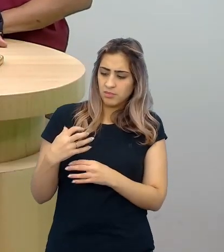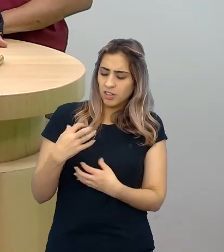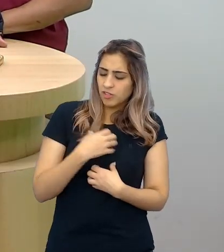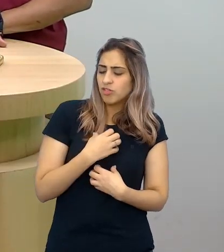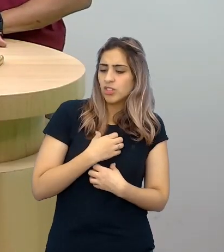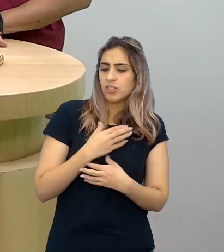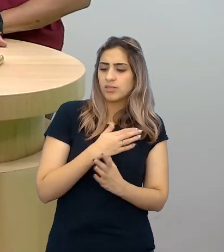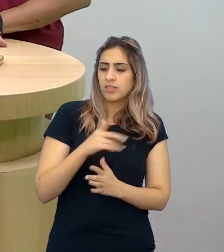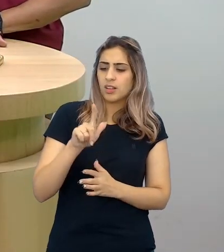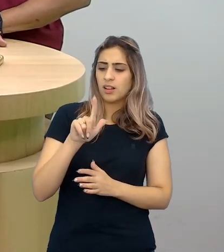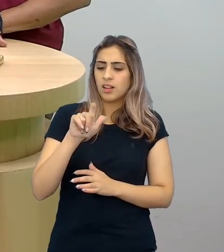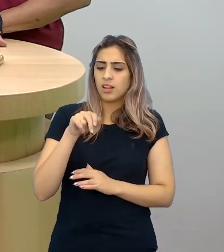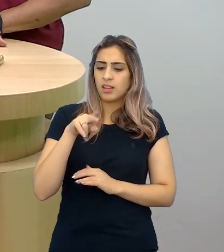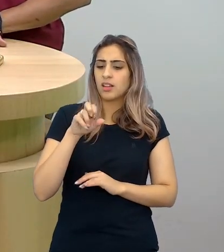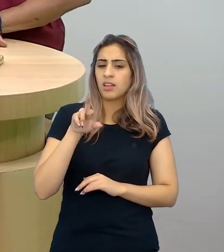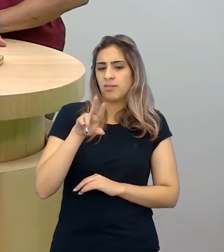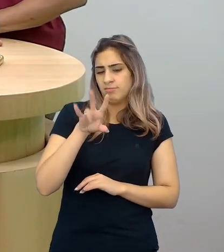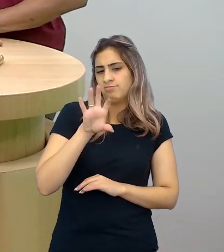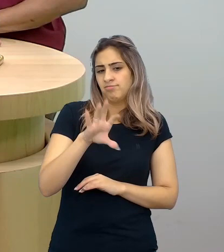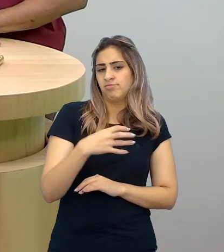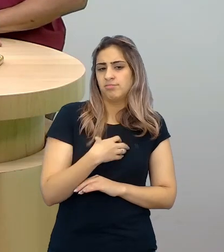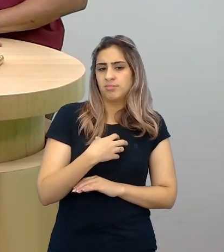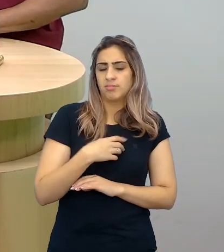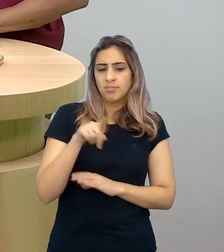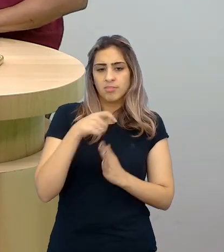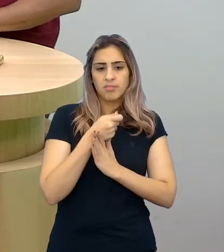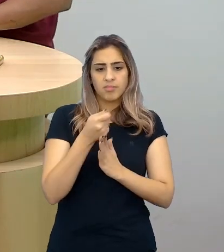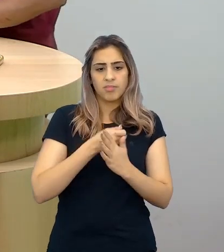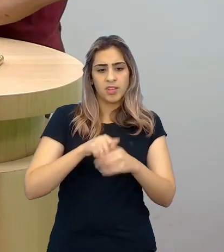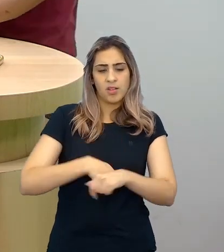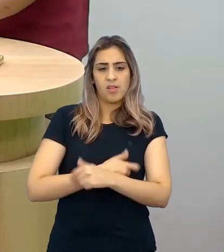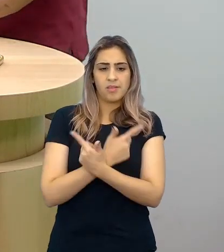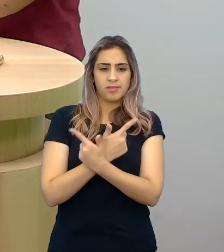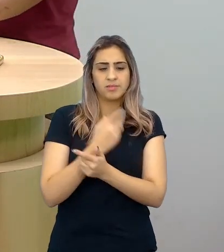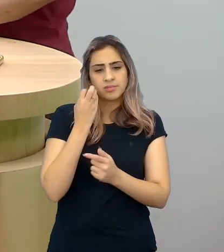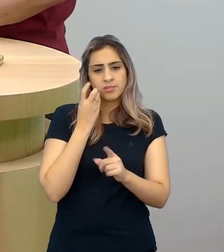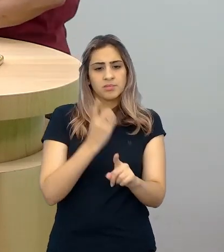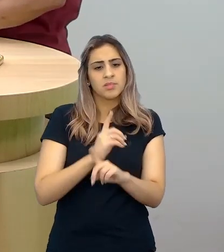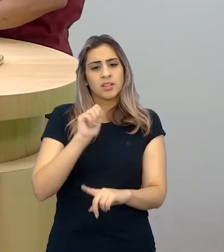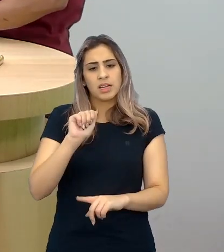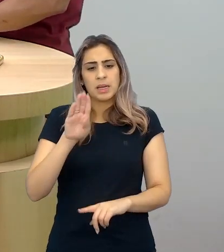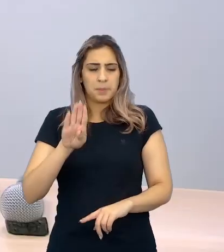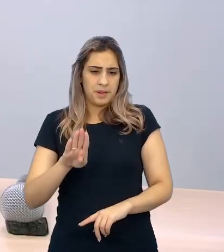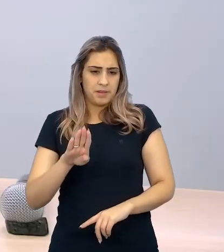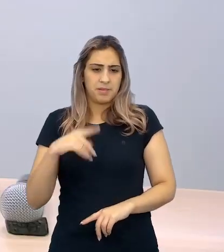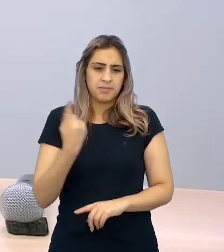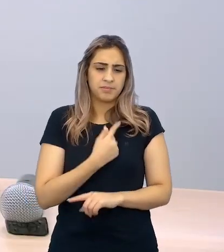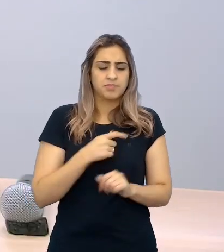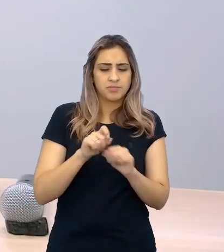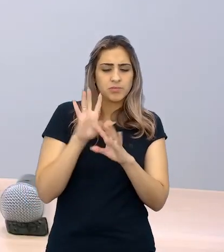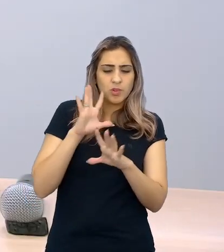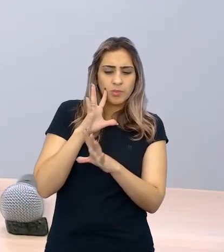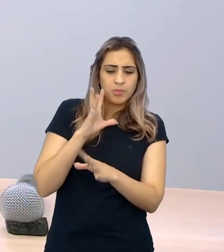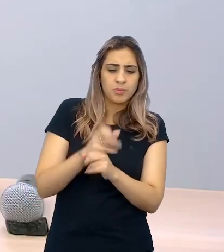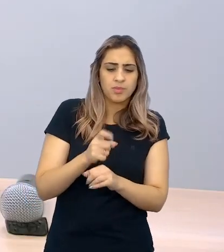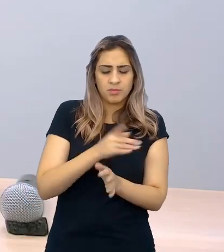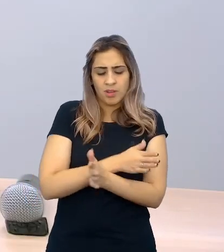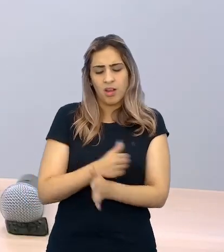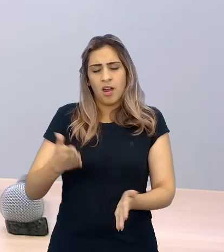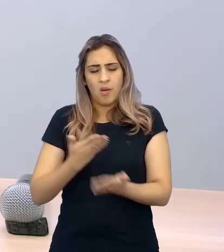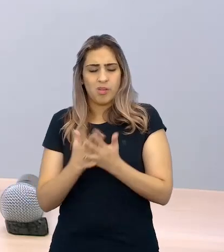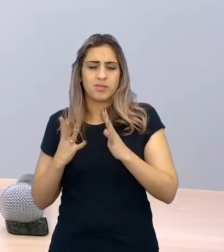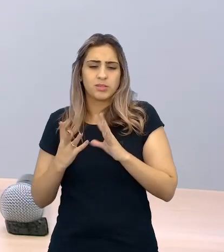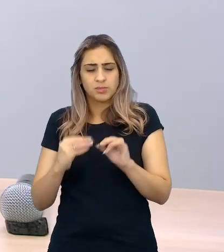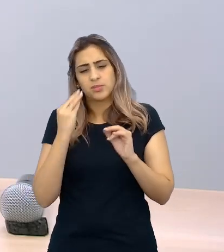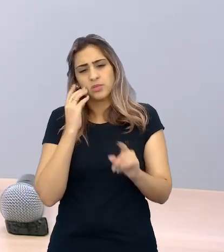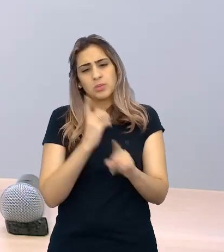né, a parte linear dela é essa reta. Bacana. Então o objetivo é escrever essa equação, Certo. descobrir o A e o B. Perfeito. Claro que a gente vai fazer todos uns cálculos aí durante essas aulas todas para